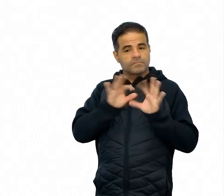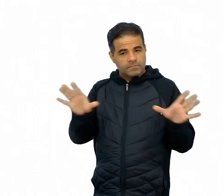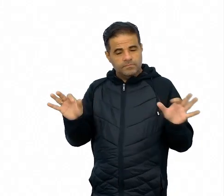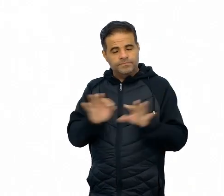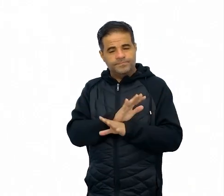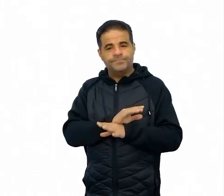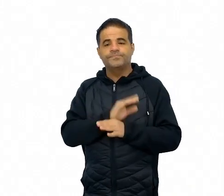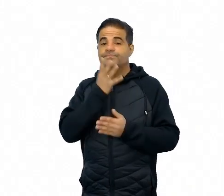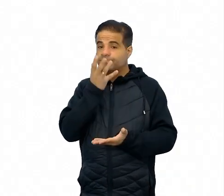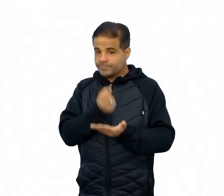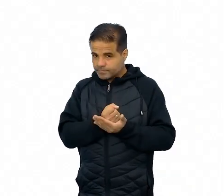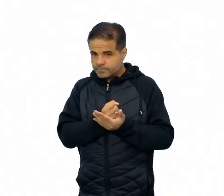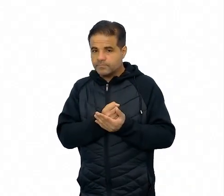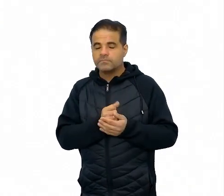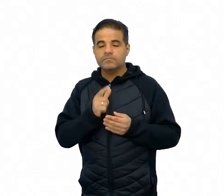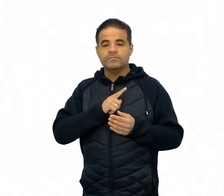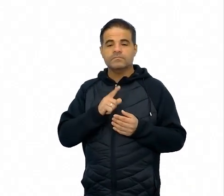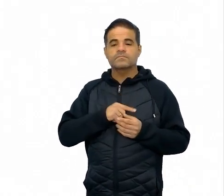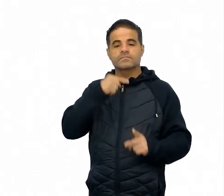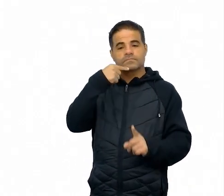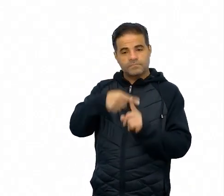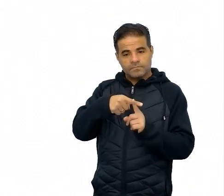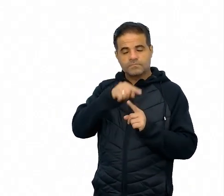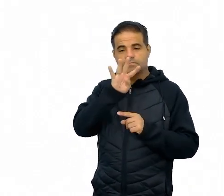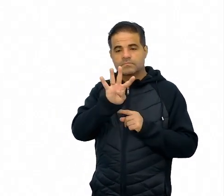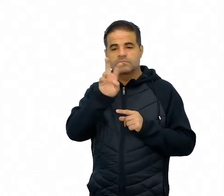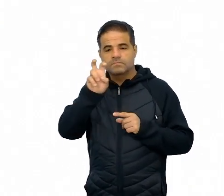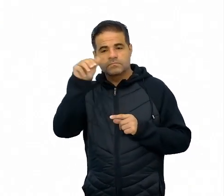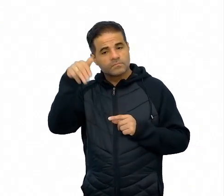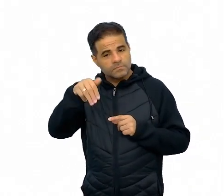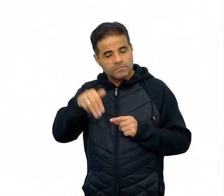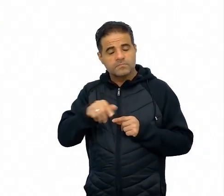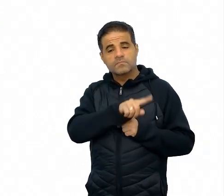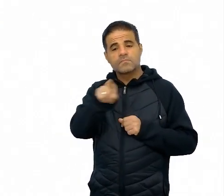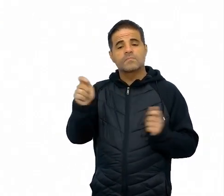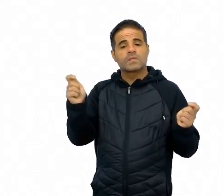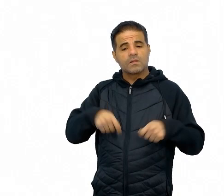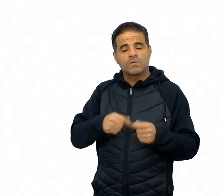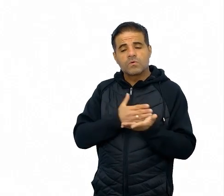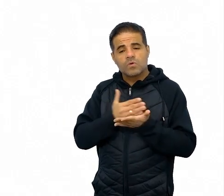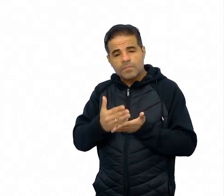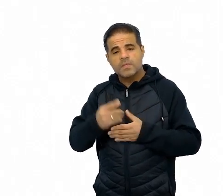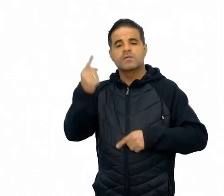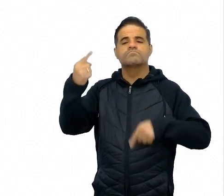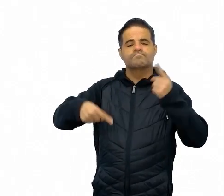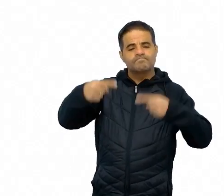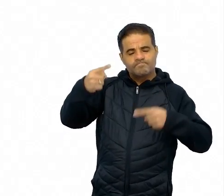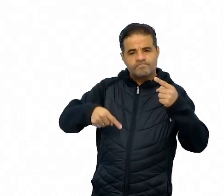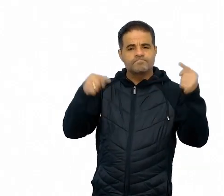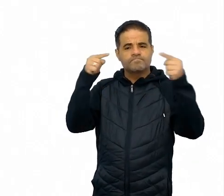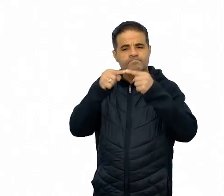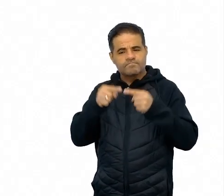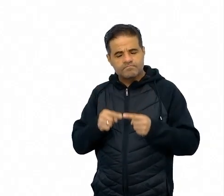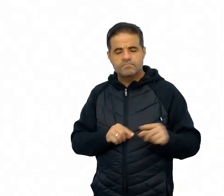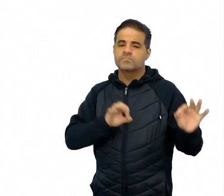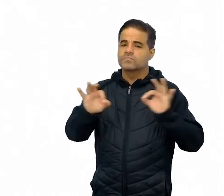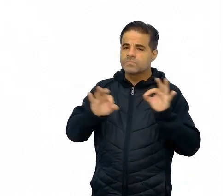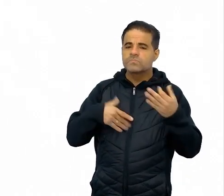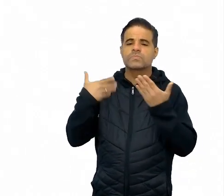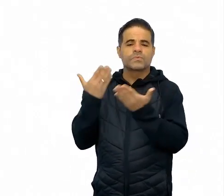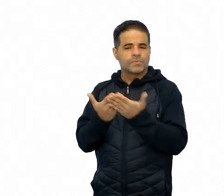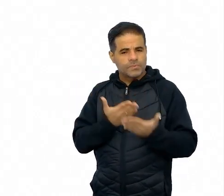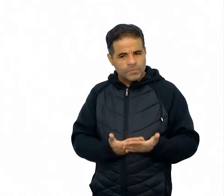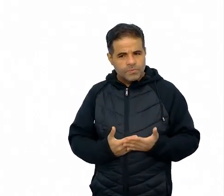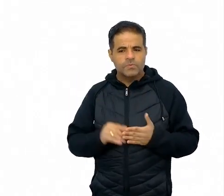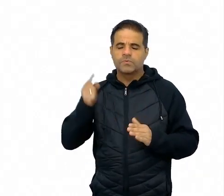a gravação, vocês têm mais 45 minutos, onde vocês começam a fazer a preparação, o